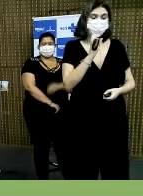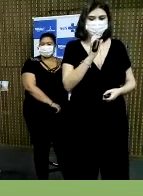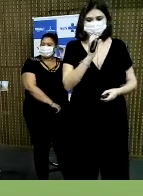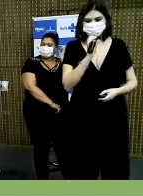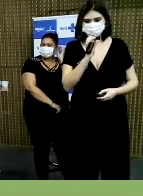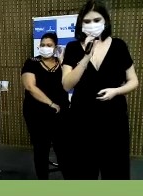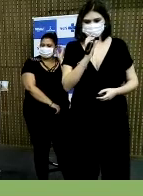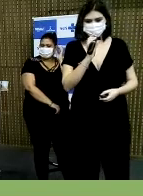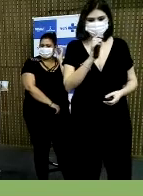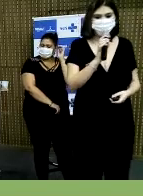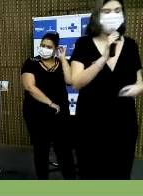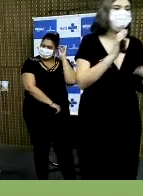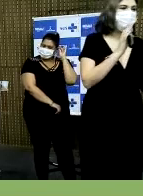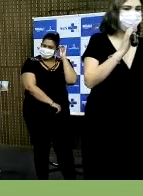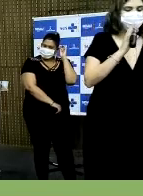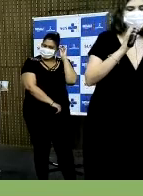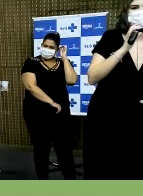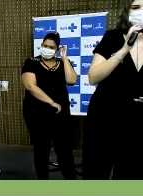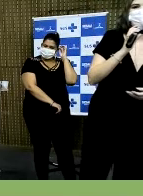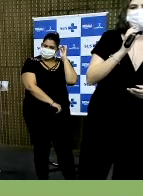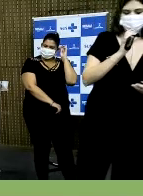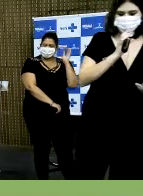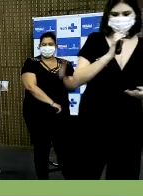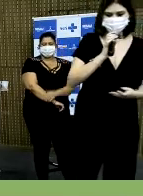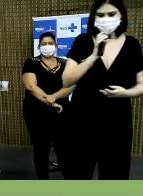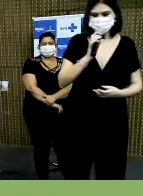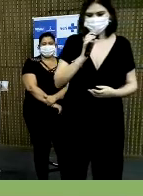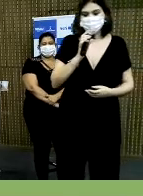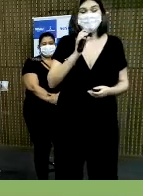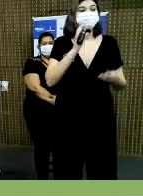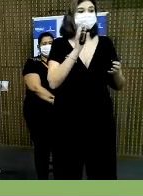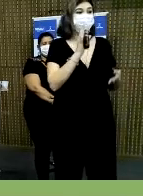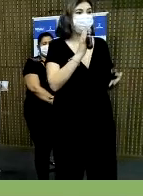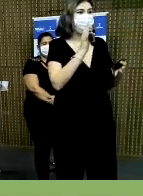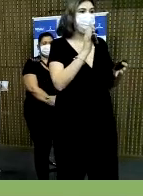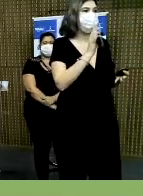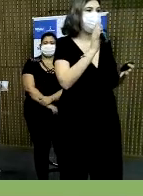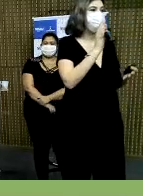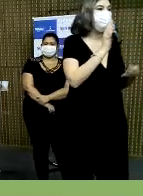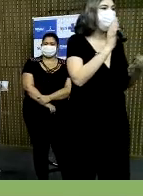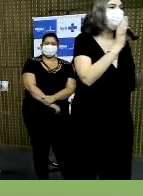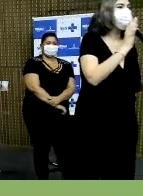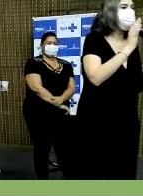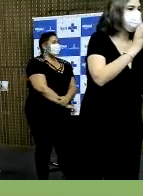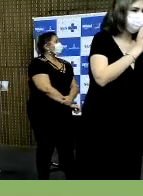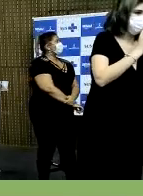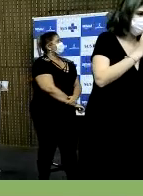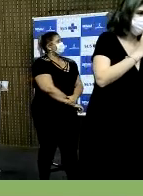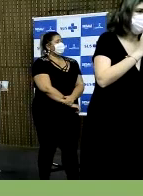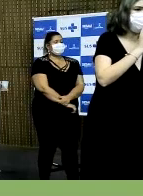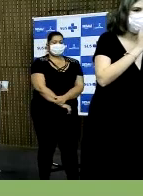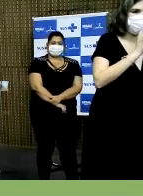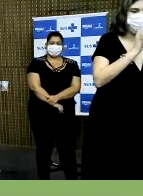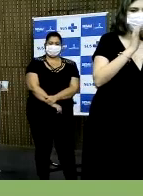ações COVID na nossa unidade. O fluxo rápido com a biossegurança, tínhamos atendimento médico